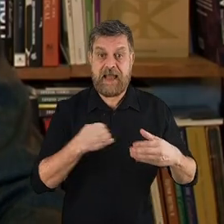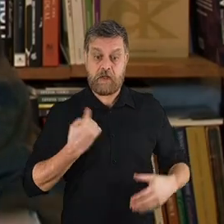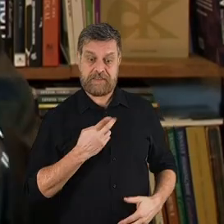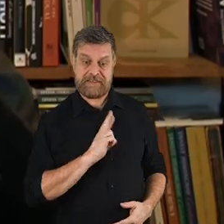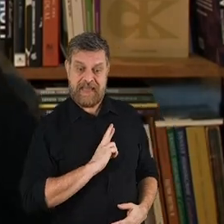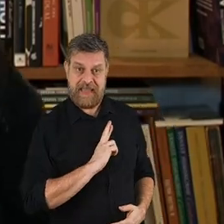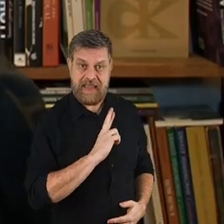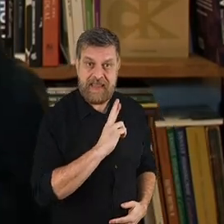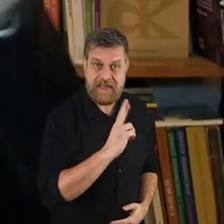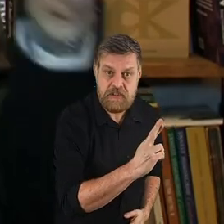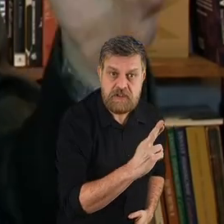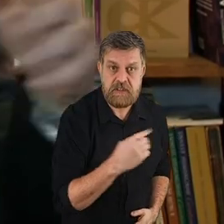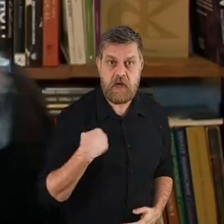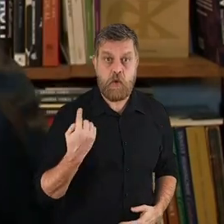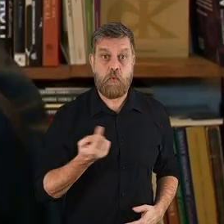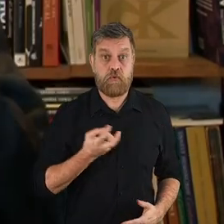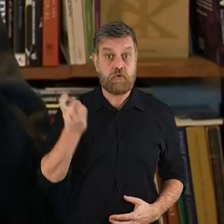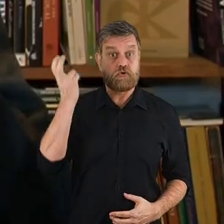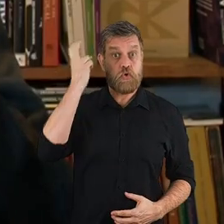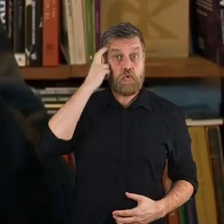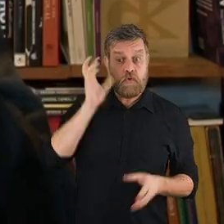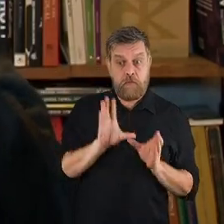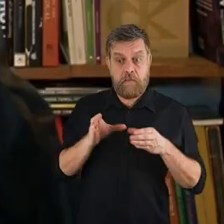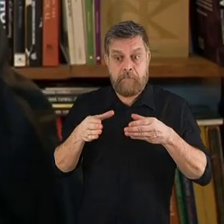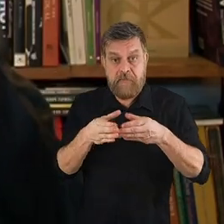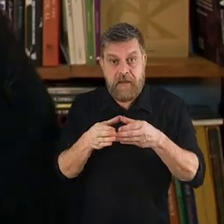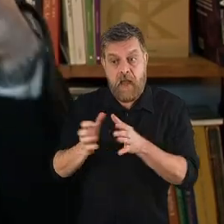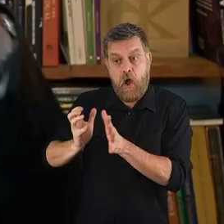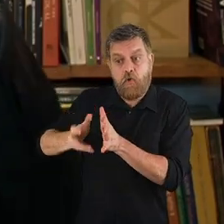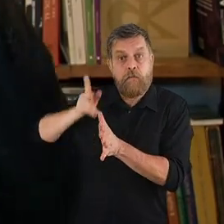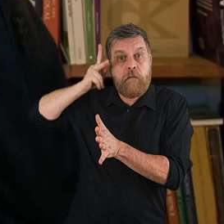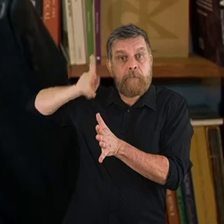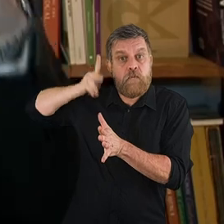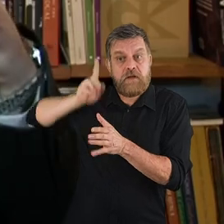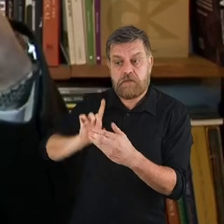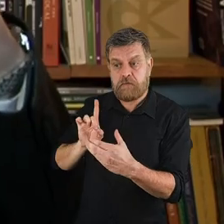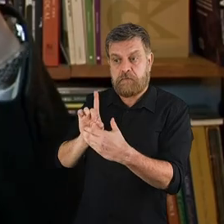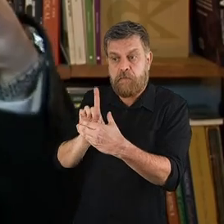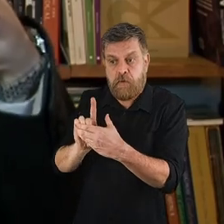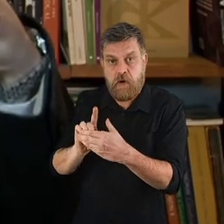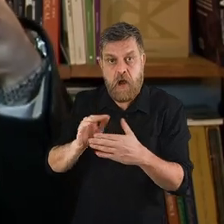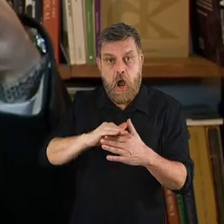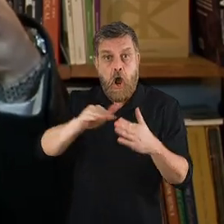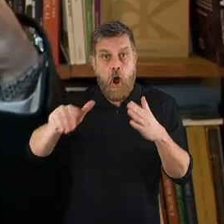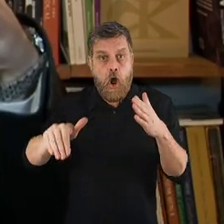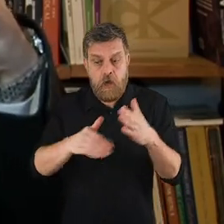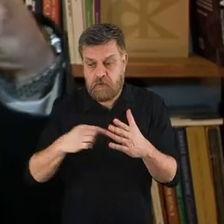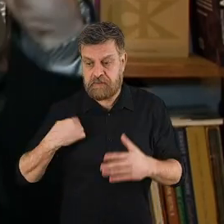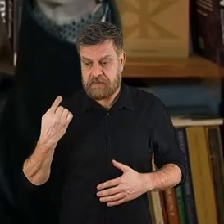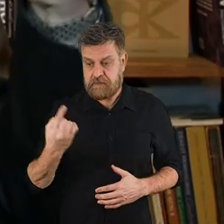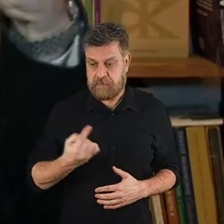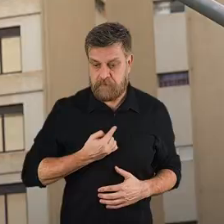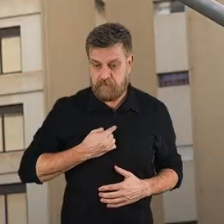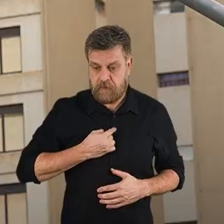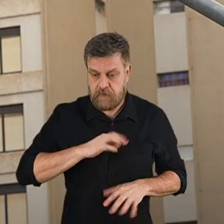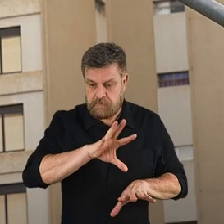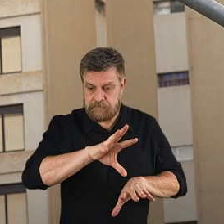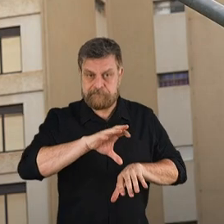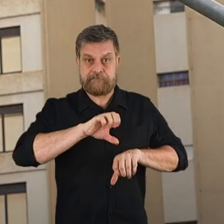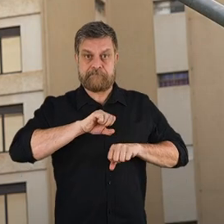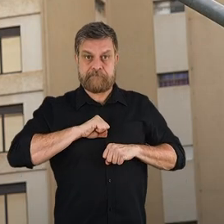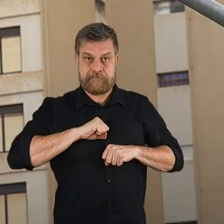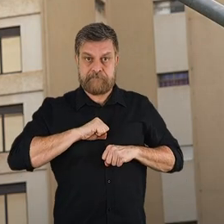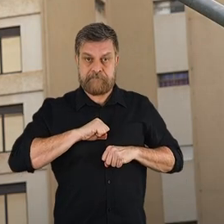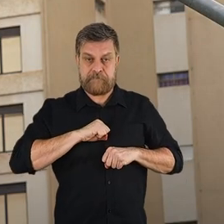grupo de pertencimento de natureza intelectual, partidário, todos eles pesam nas nossas concepções de vida e eles geram